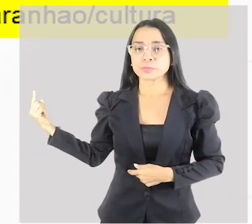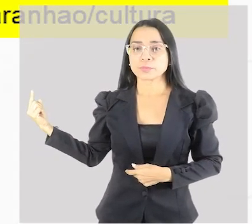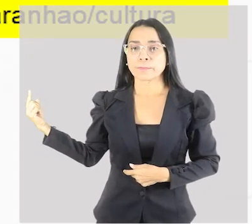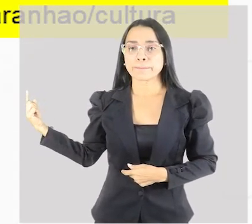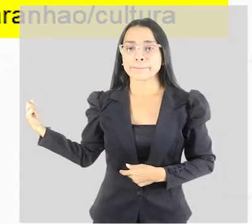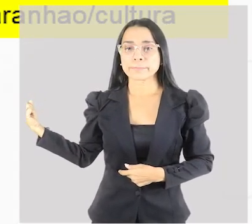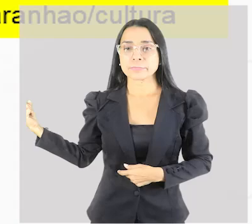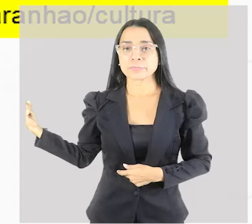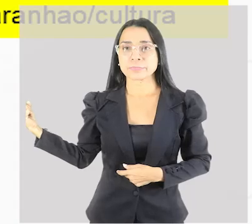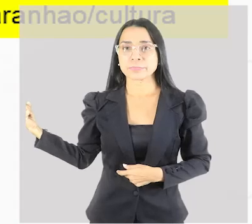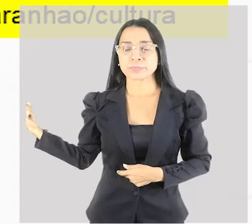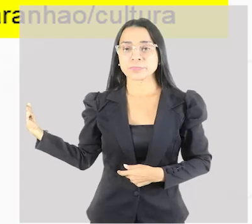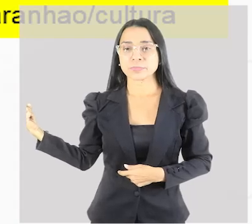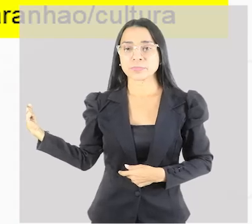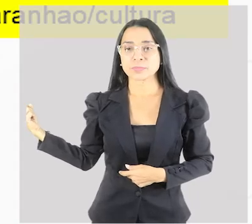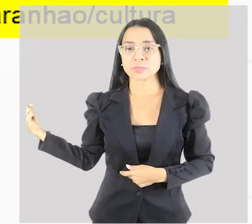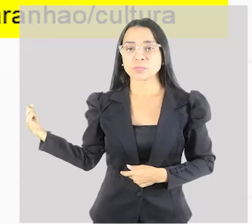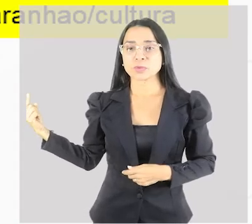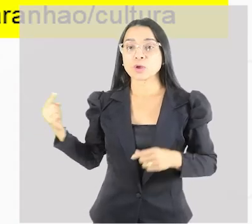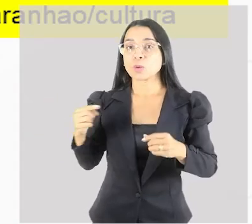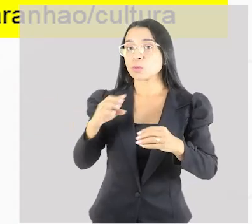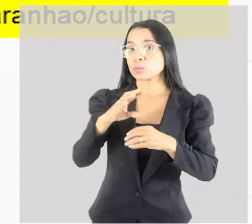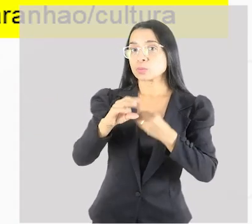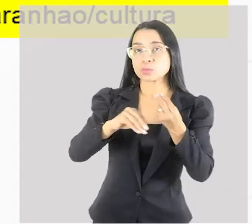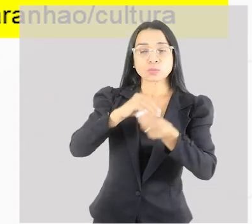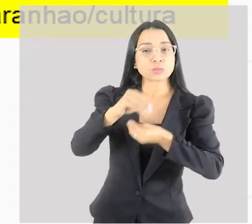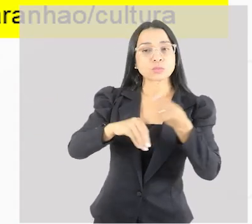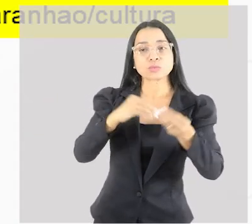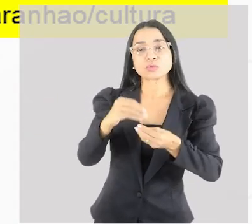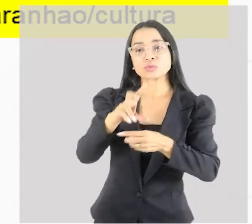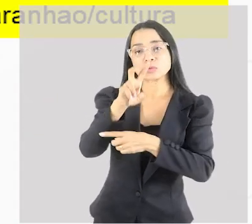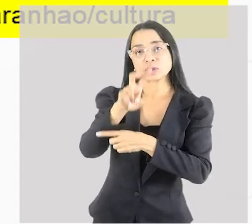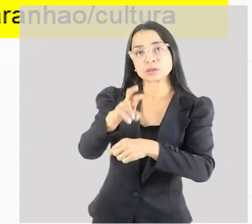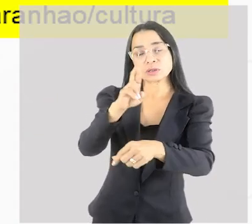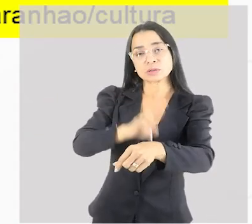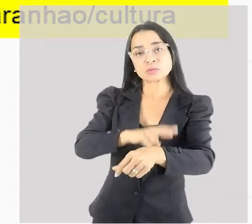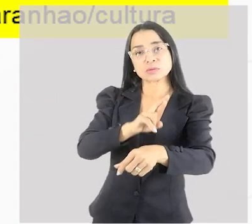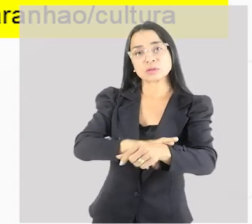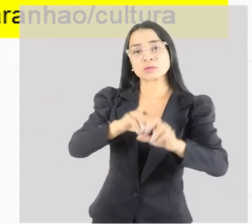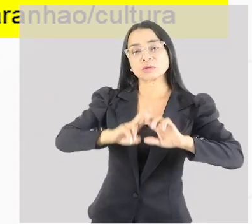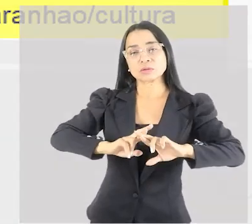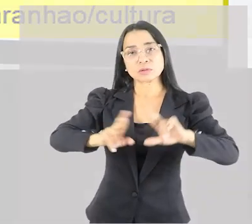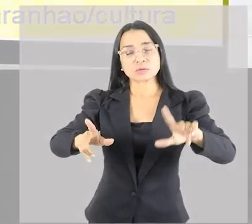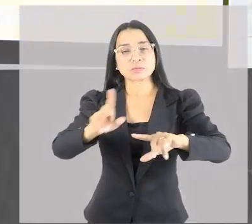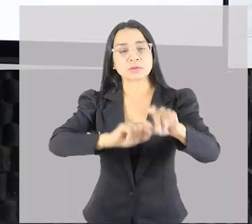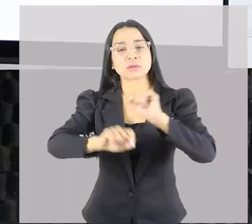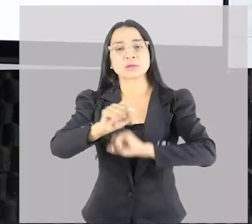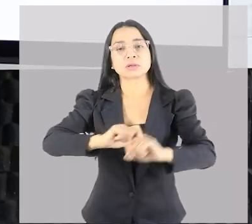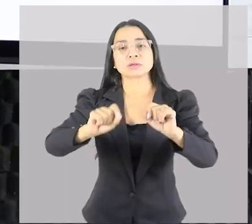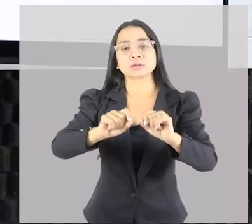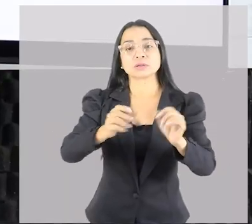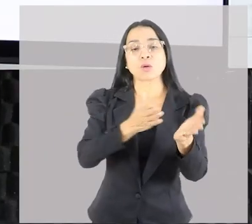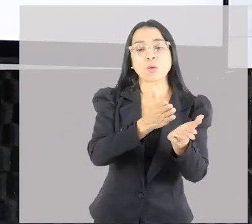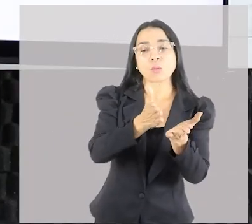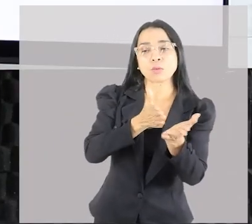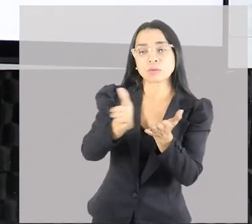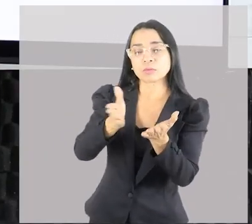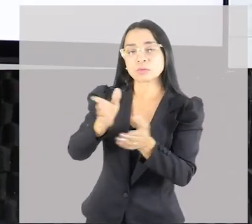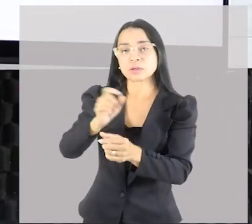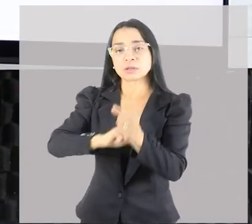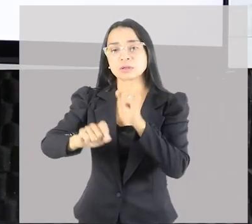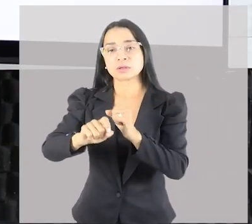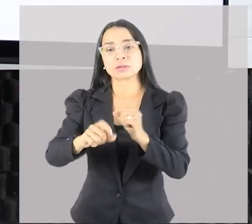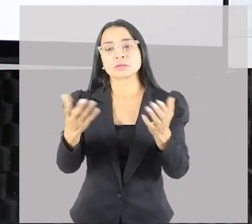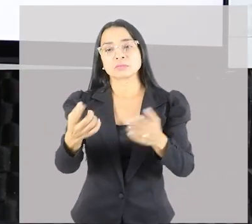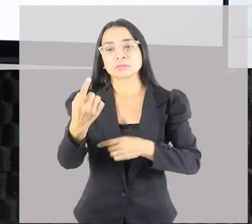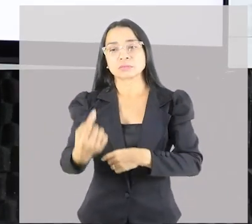desfiles e uma representação teatral, tudo junto, em 5 sotaques diferentes e mais várias outras ramificações. Assim, as